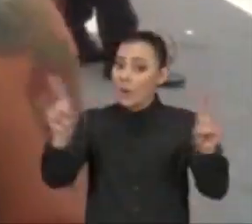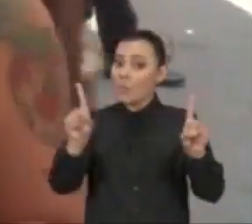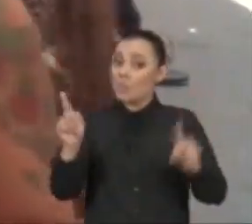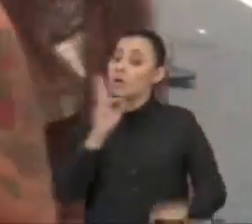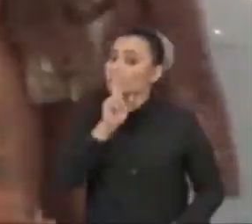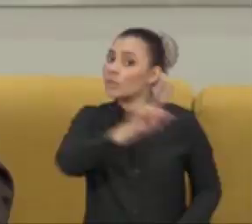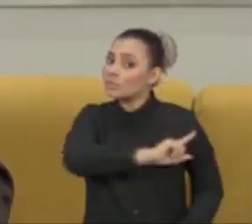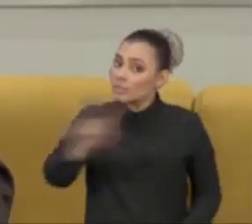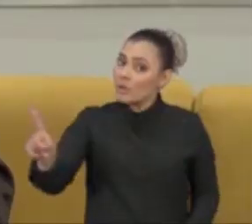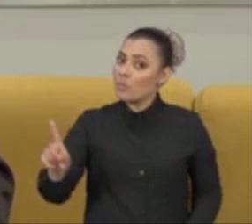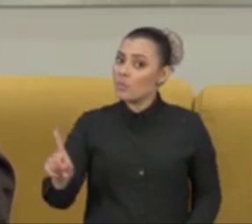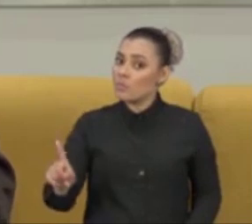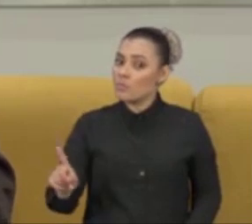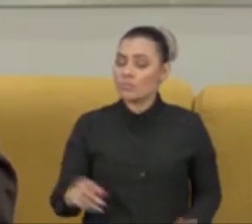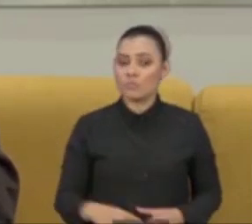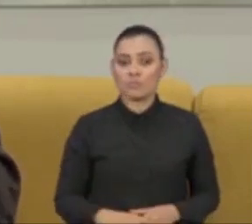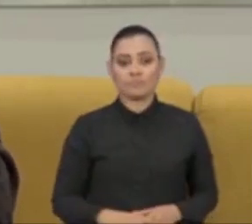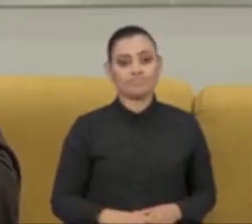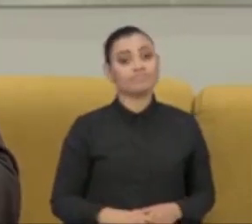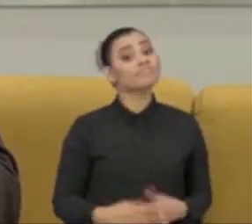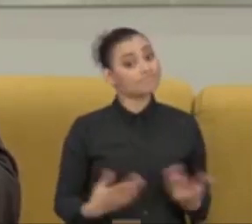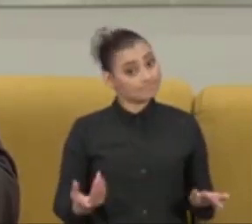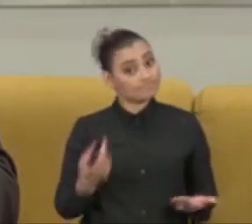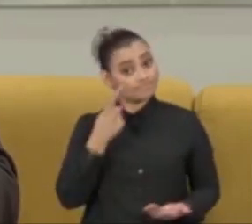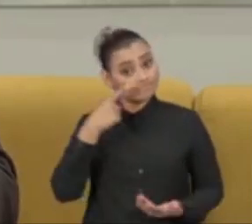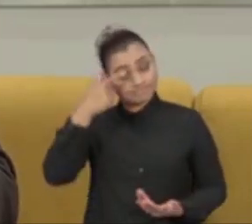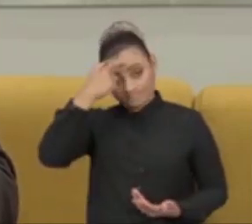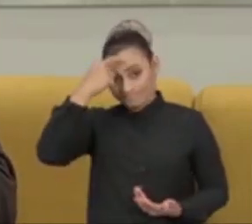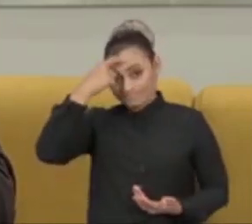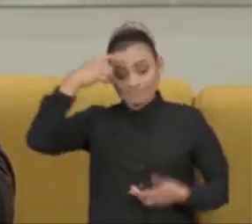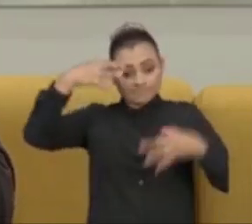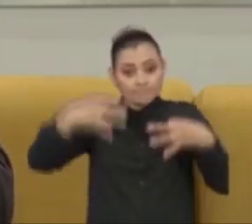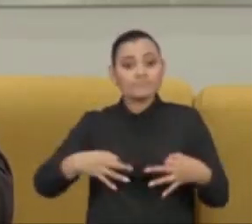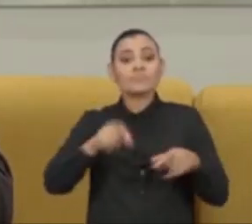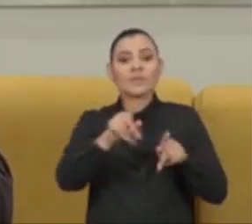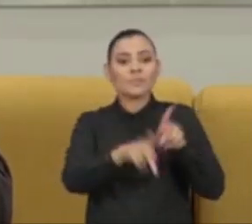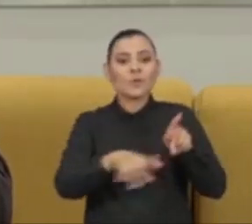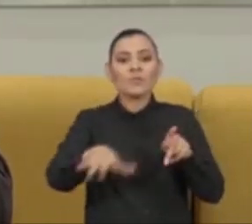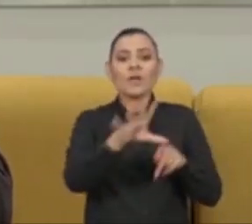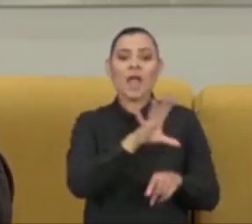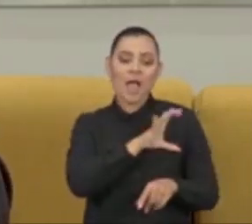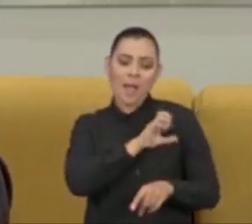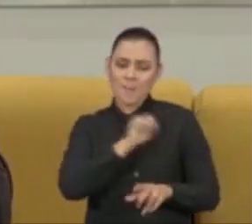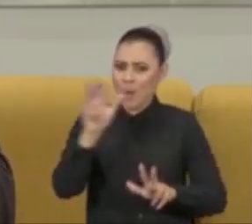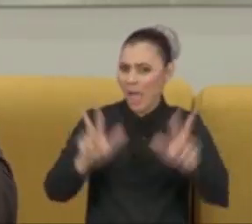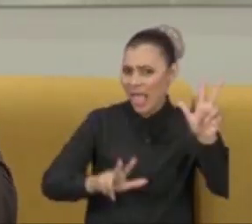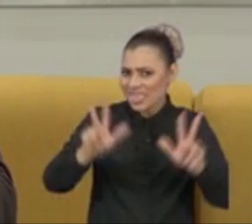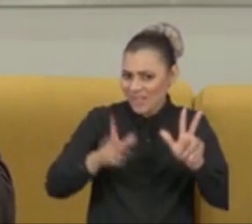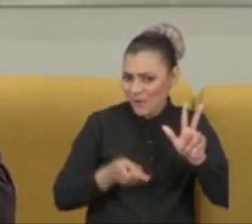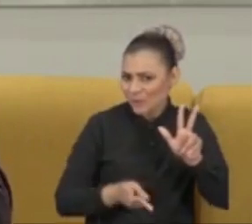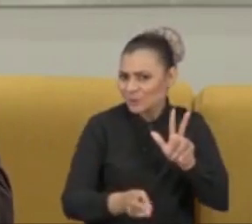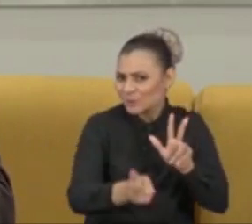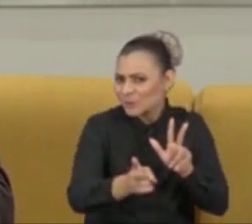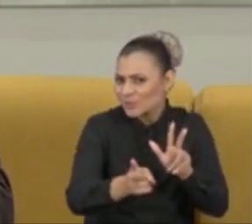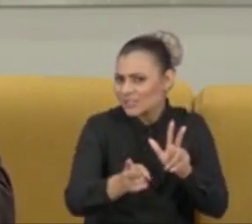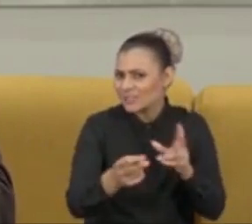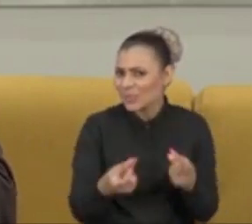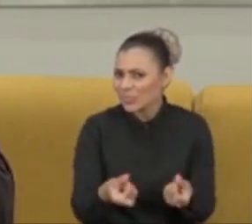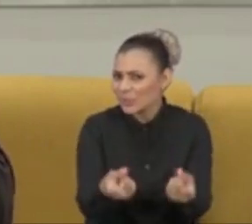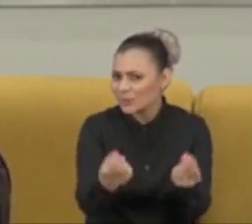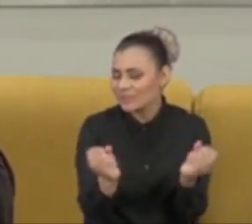não. E olha só, diz a sabedoria popular que o amor de carnaval não sobe a serra, não